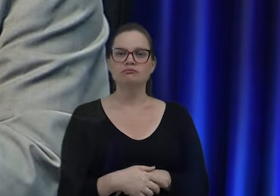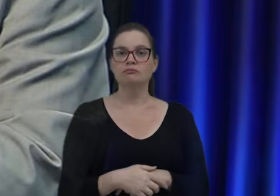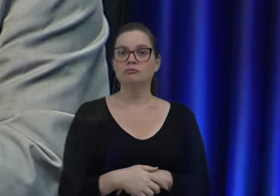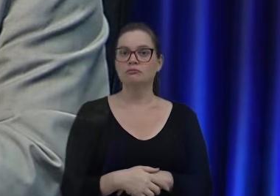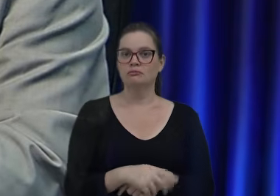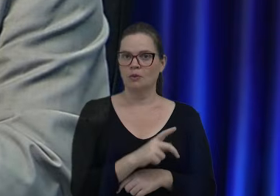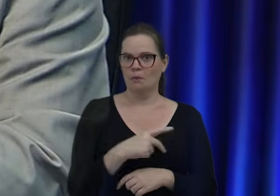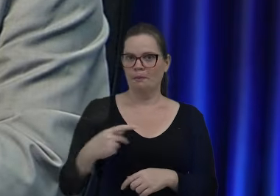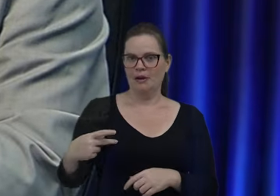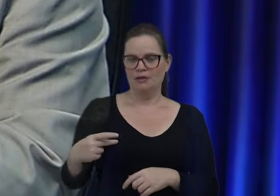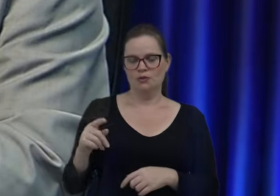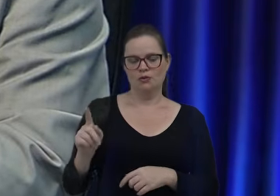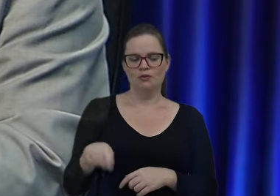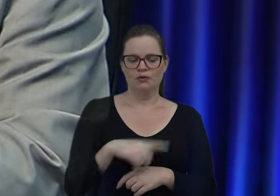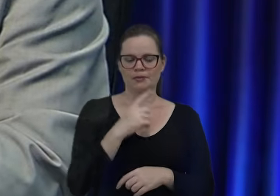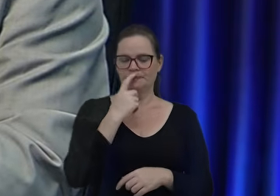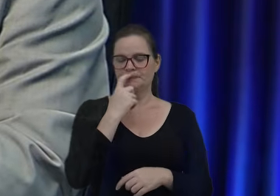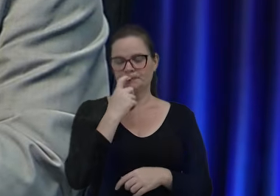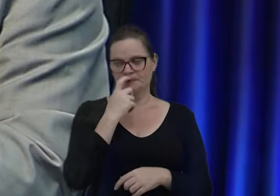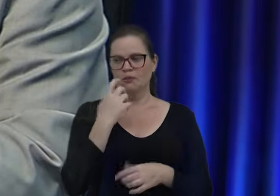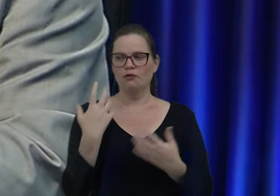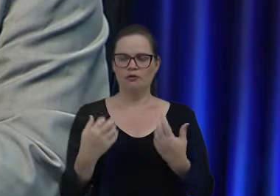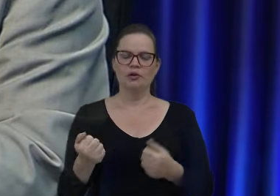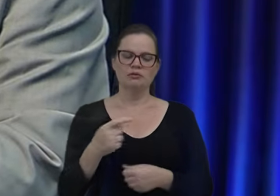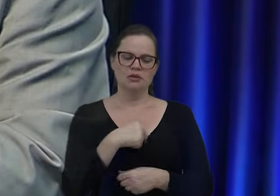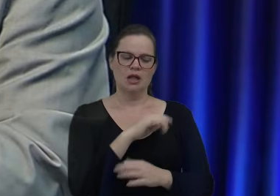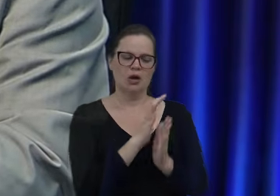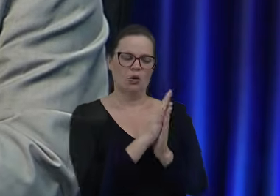o pastor, gostei, muita fé, nós vamos lá orar por ele.